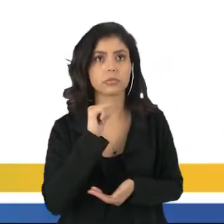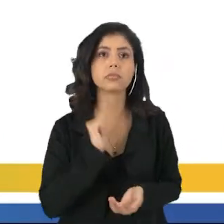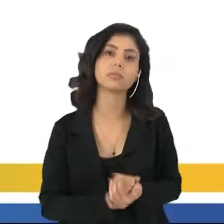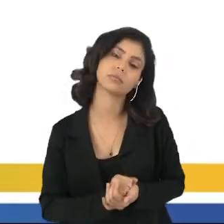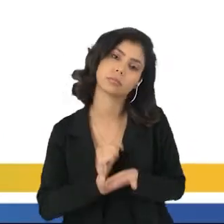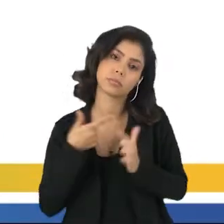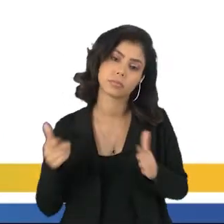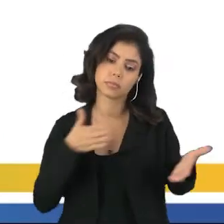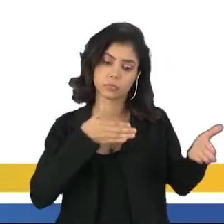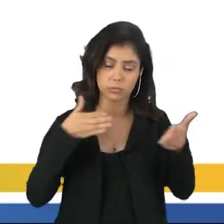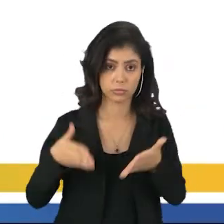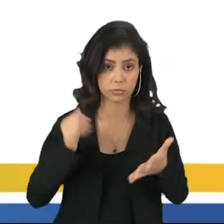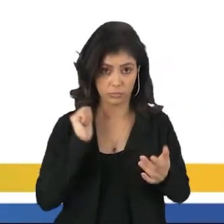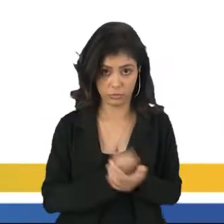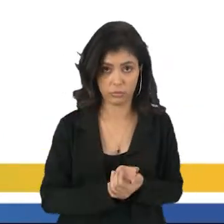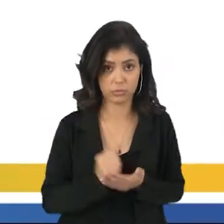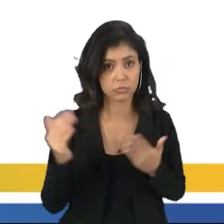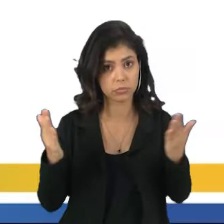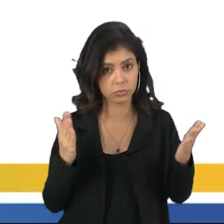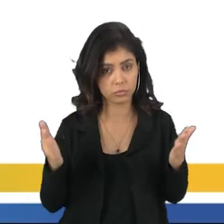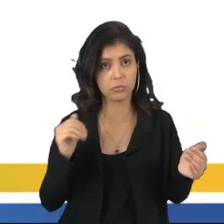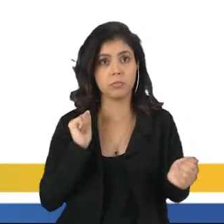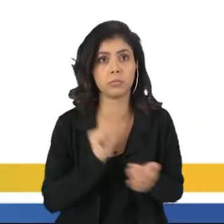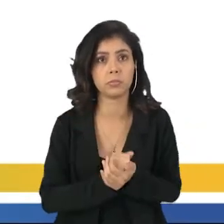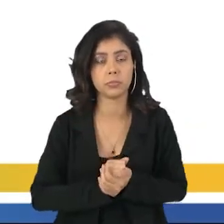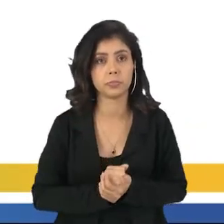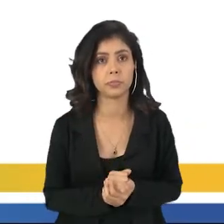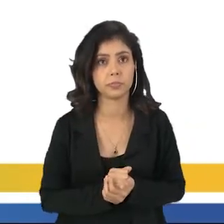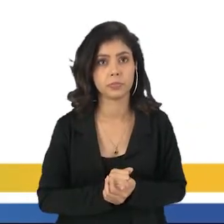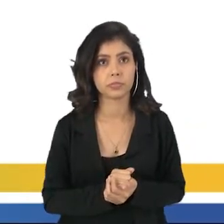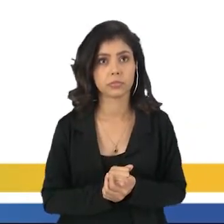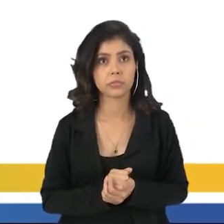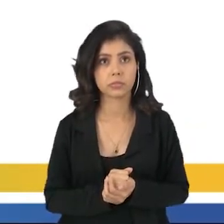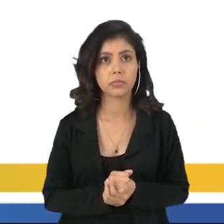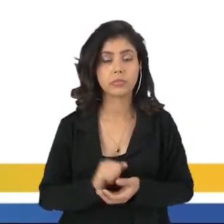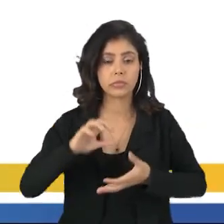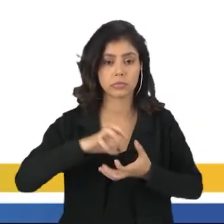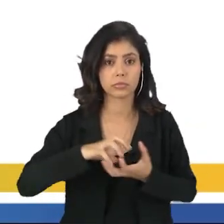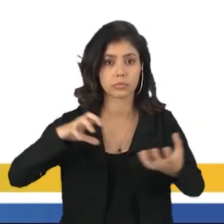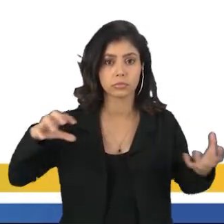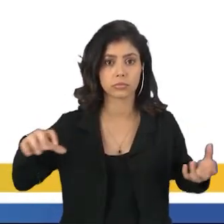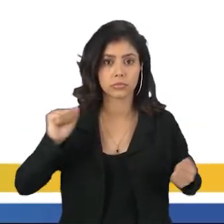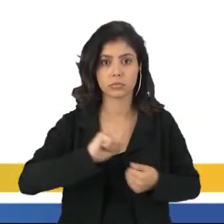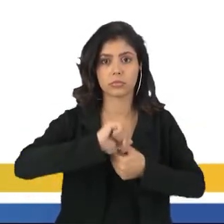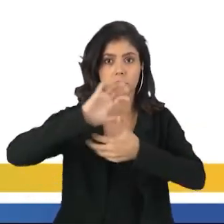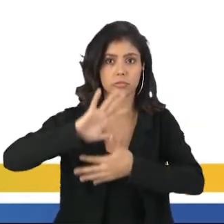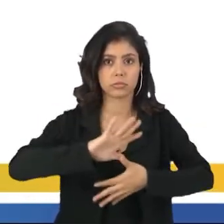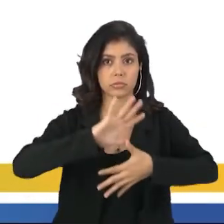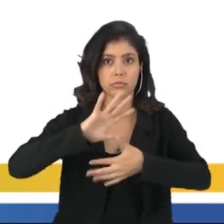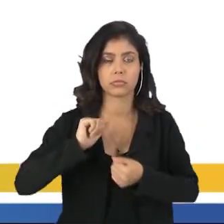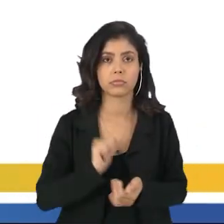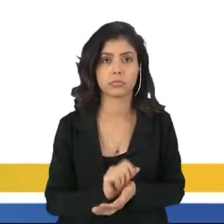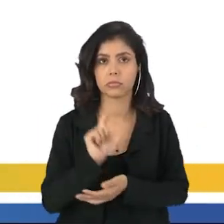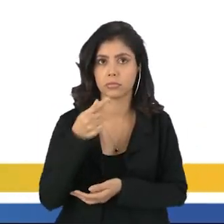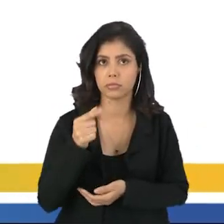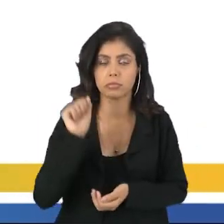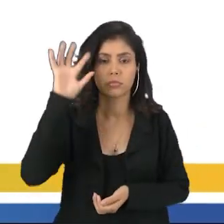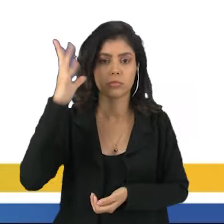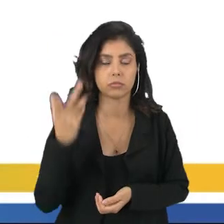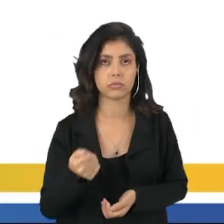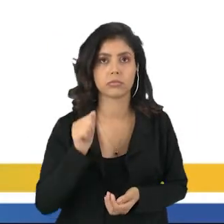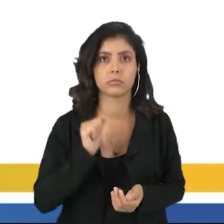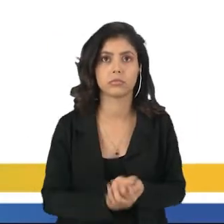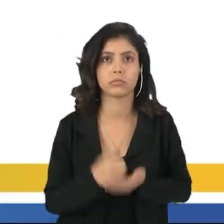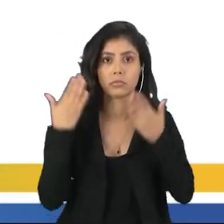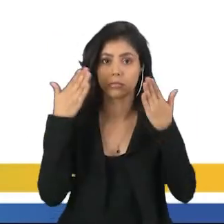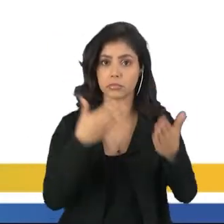a grande parte dela está associado ao continente americano, um pouco também na África, e o